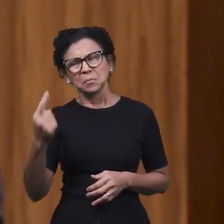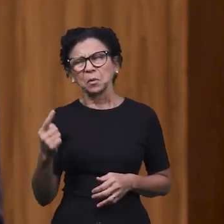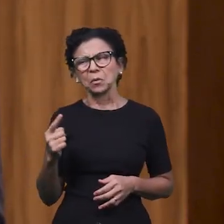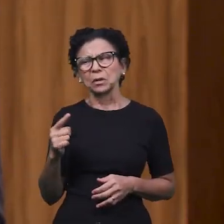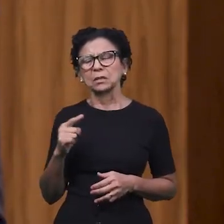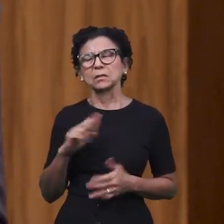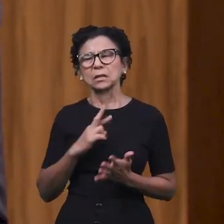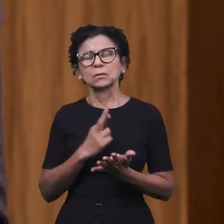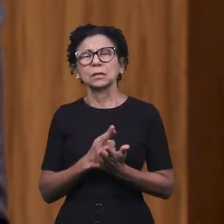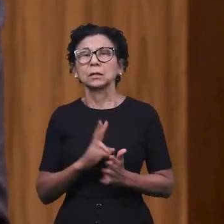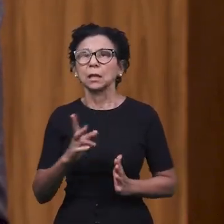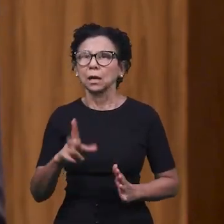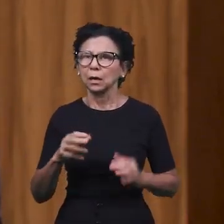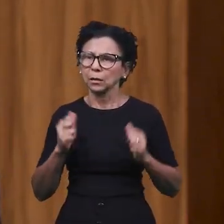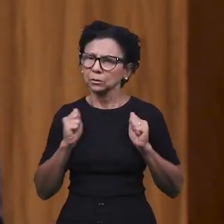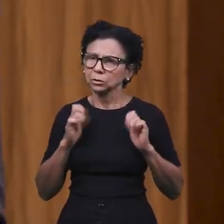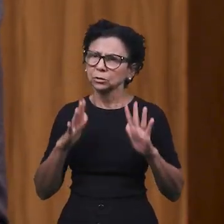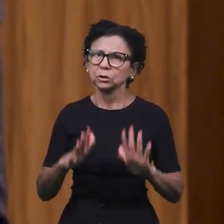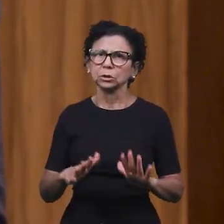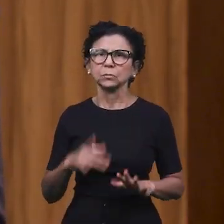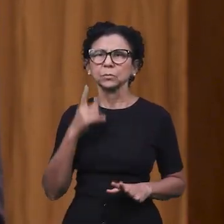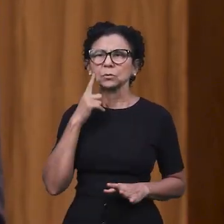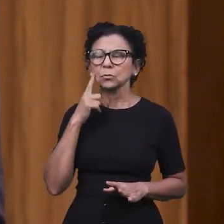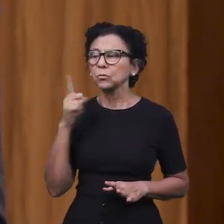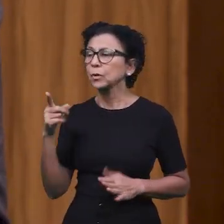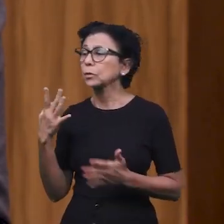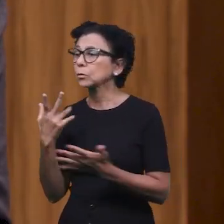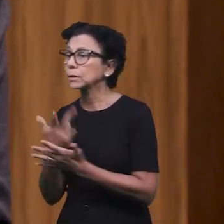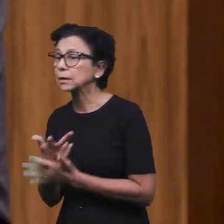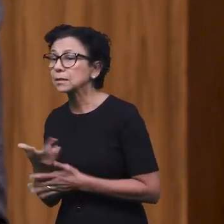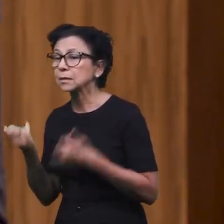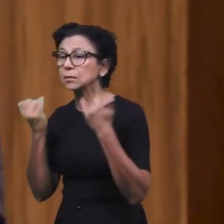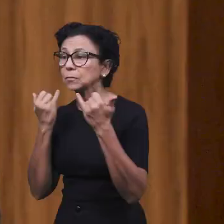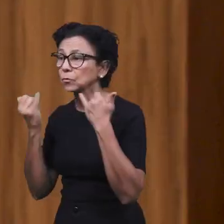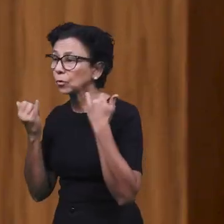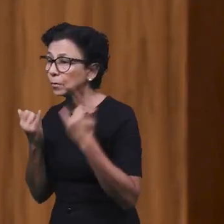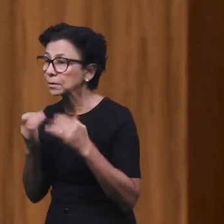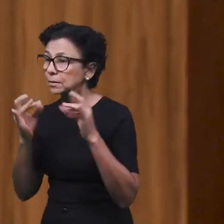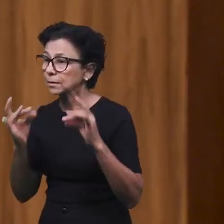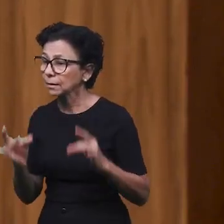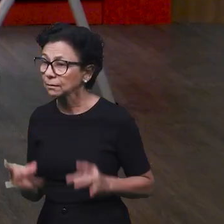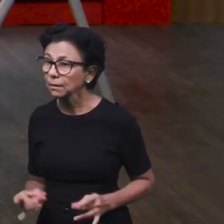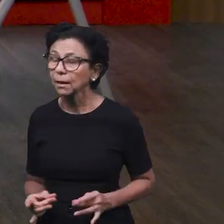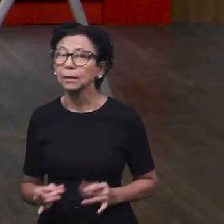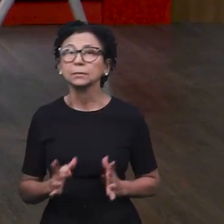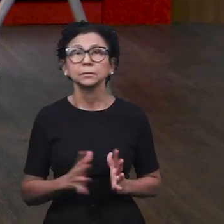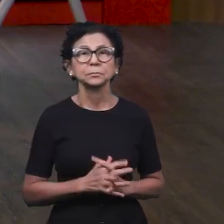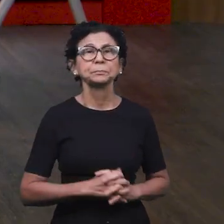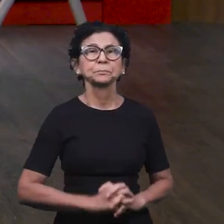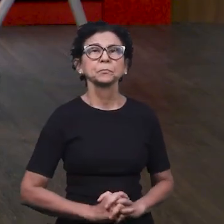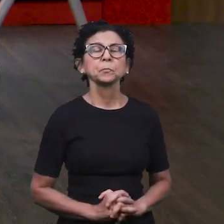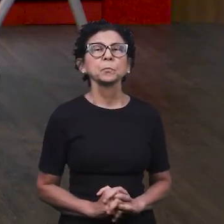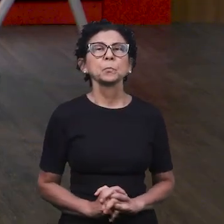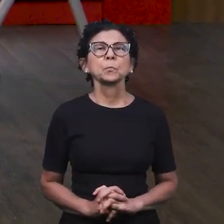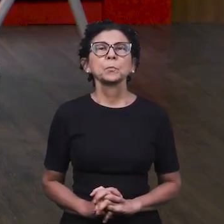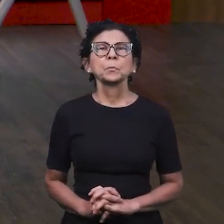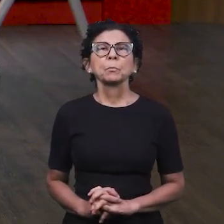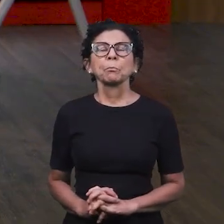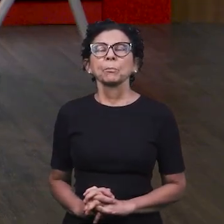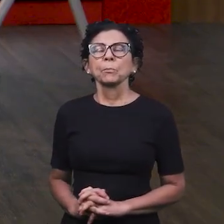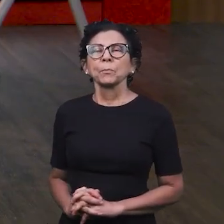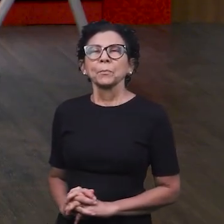Não, eu preciso ter iniciativa, eu preciso correr atrás, eu preciso buscar as informações, eu preciso planejar, etc. Preparar, né? Exatamente. Pedro, eu queria